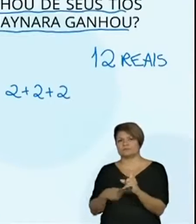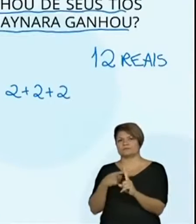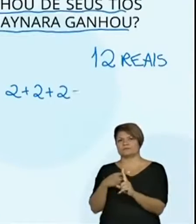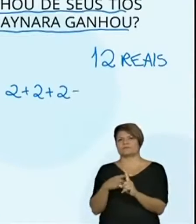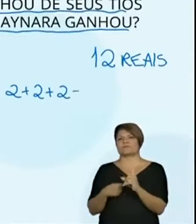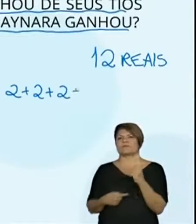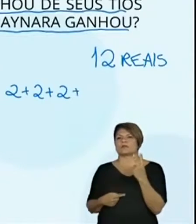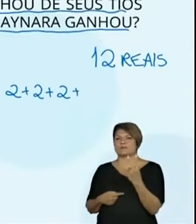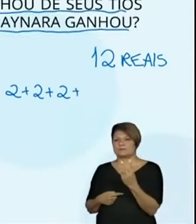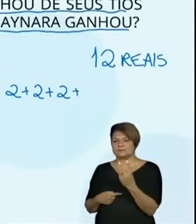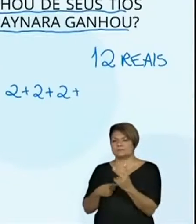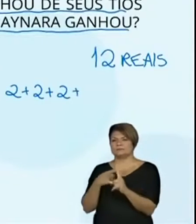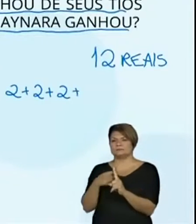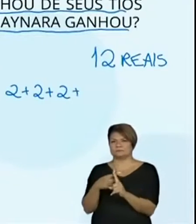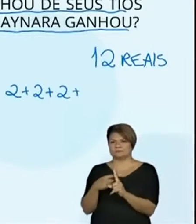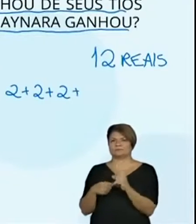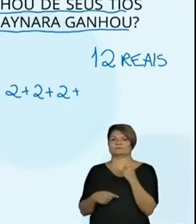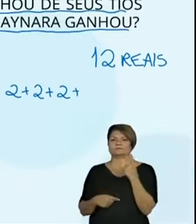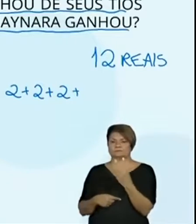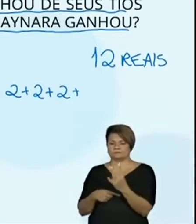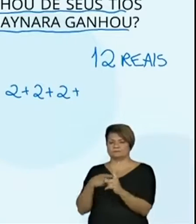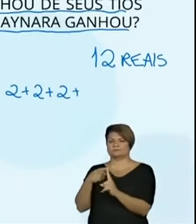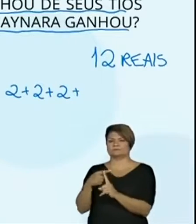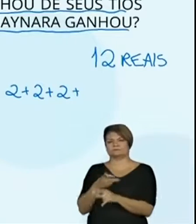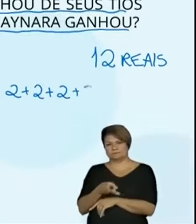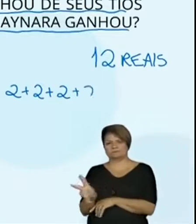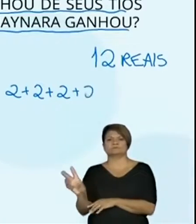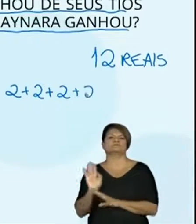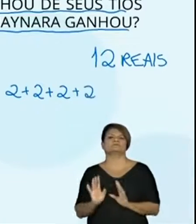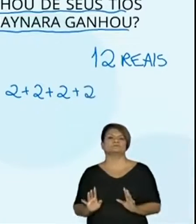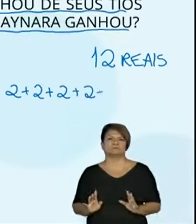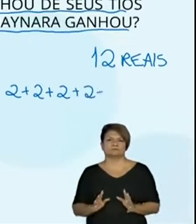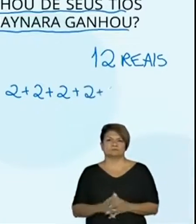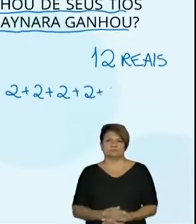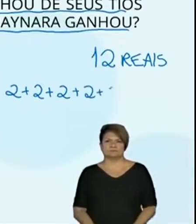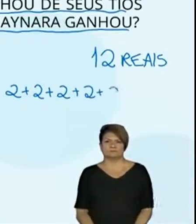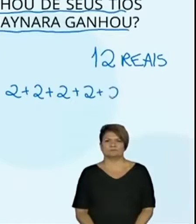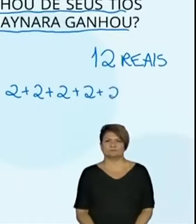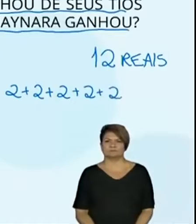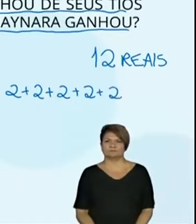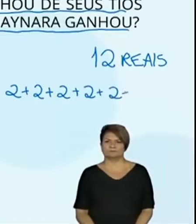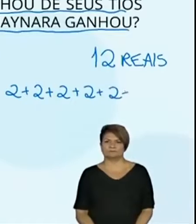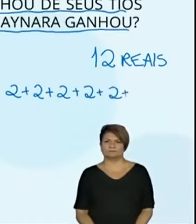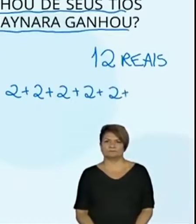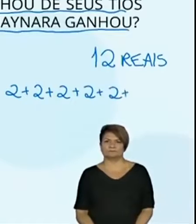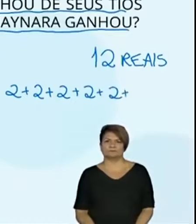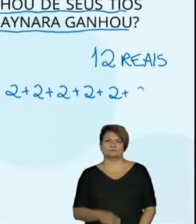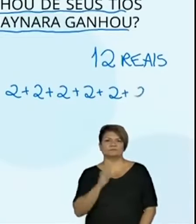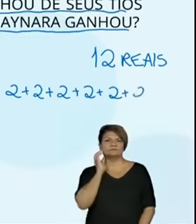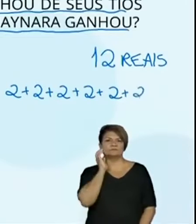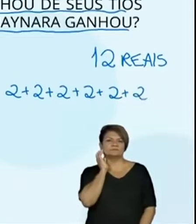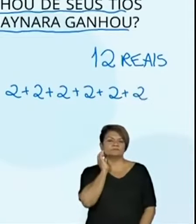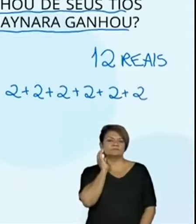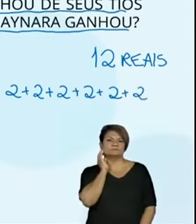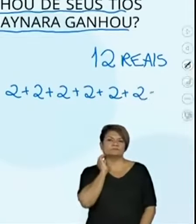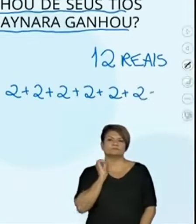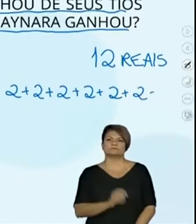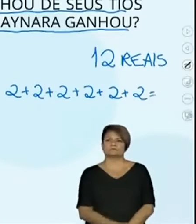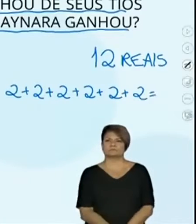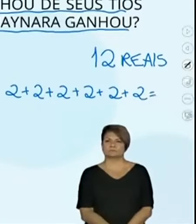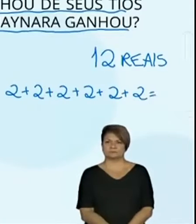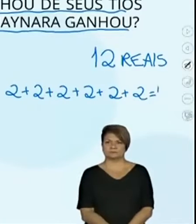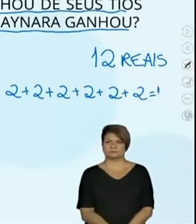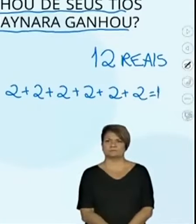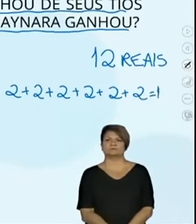Mais 2. E continuar. Mais 2. Mais 2. Mais